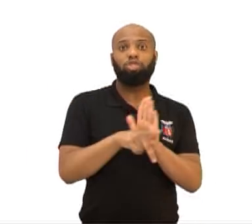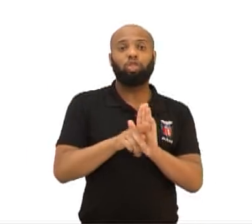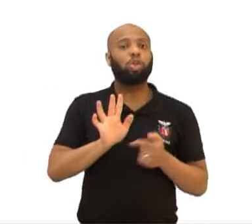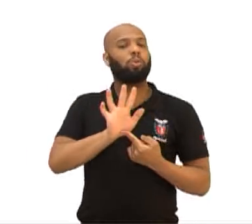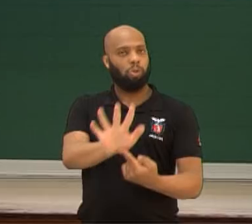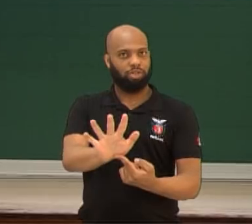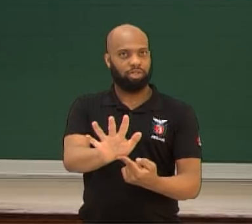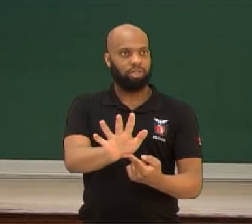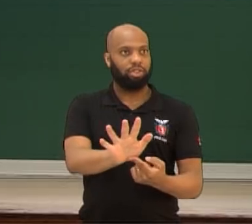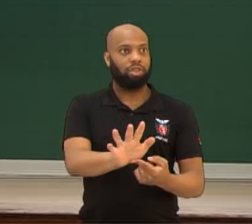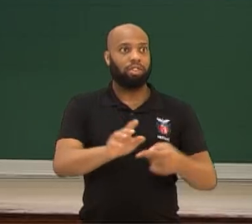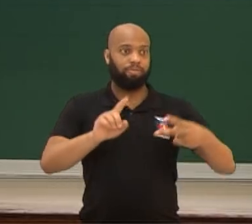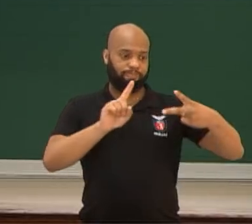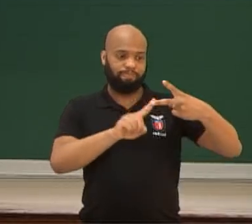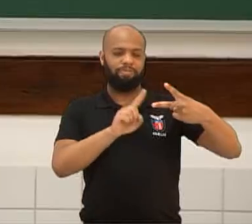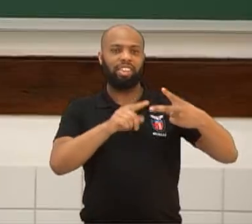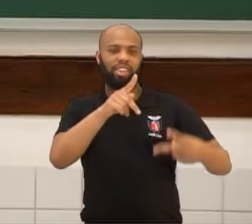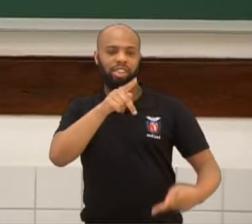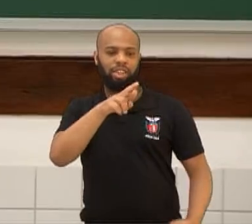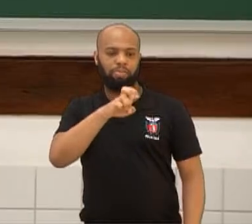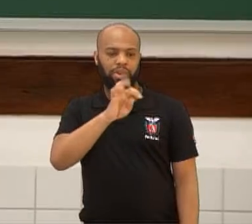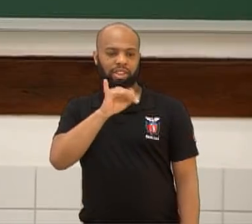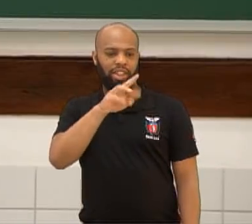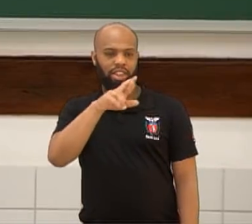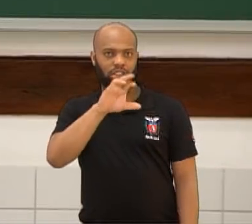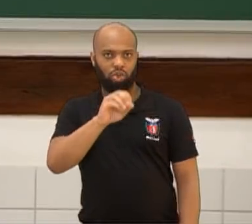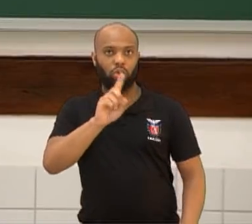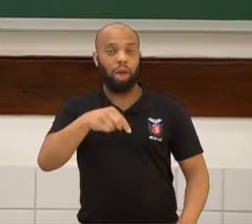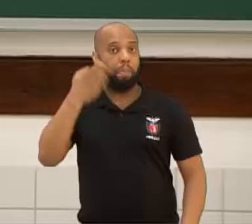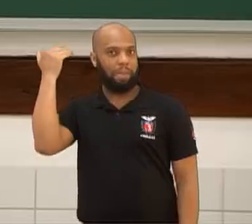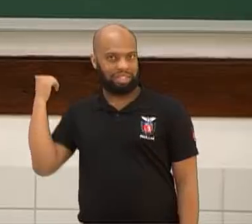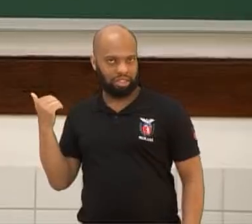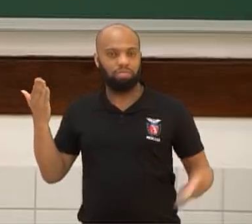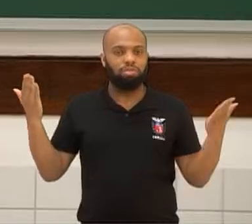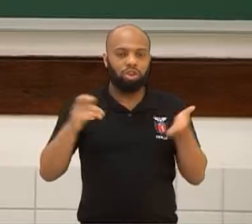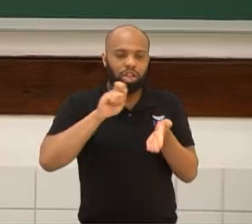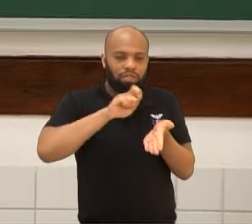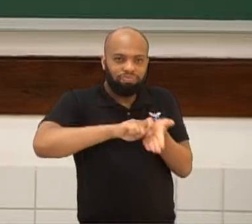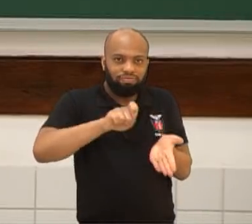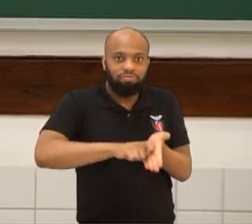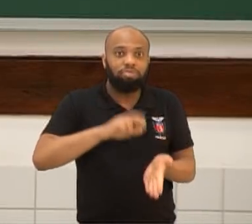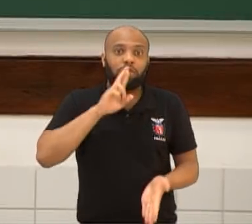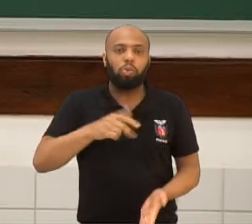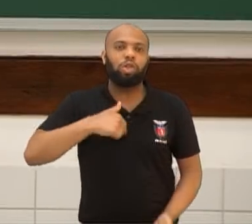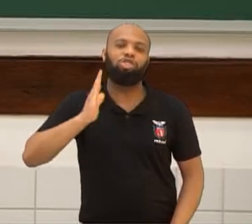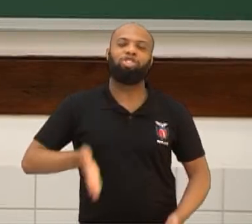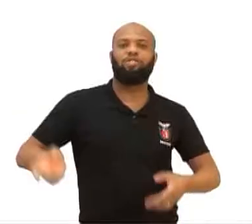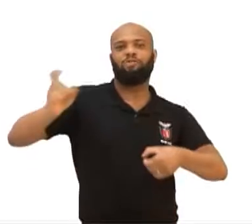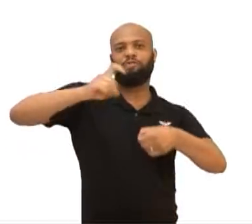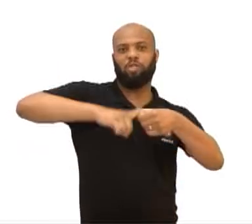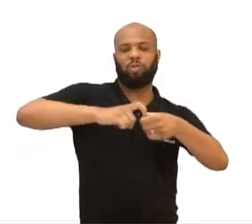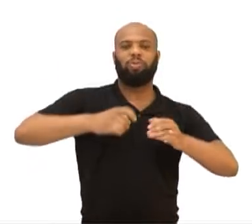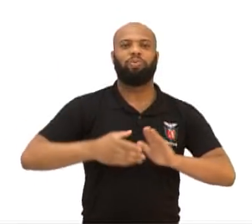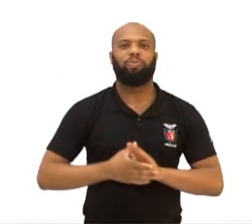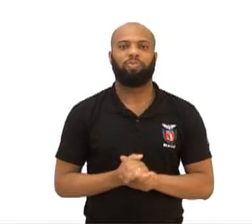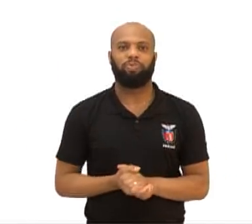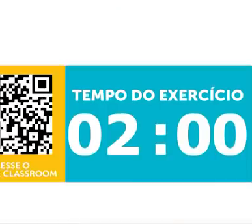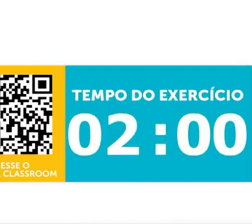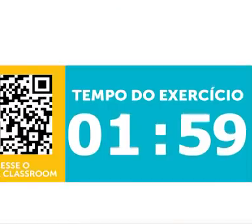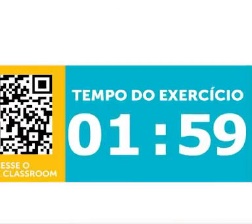indicativo. Lembrando que pretérito significa passado. Façam esse exercício e a gente retorna na sequência.